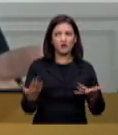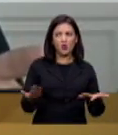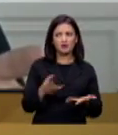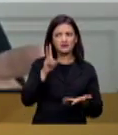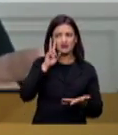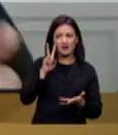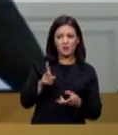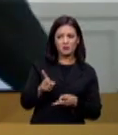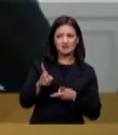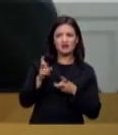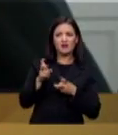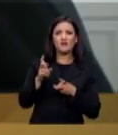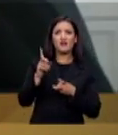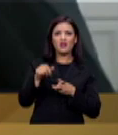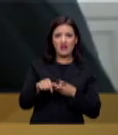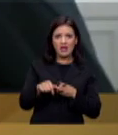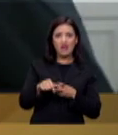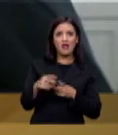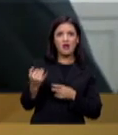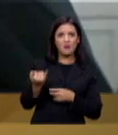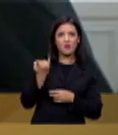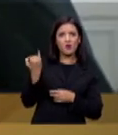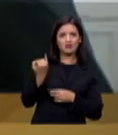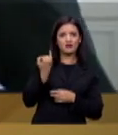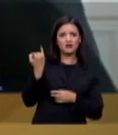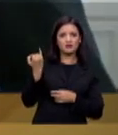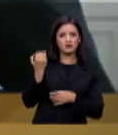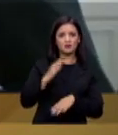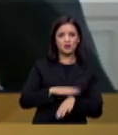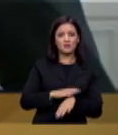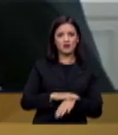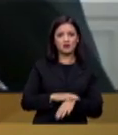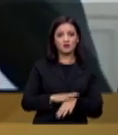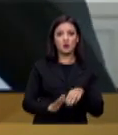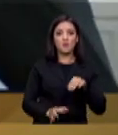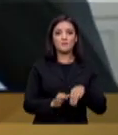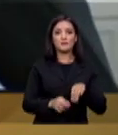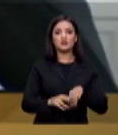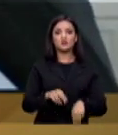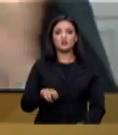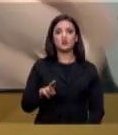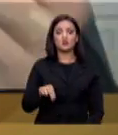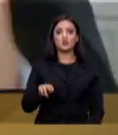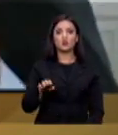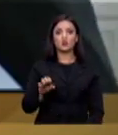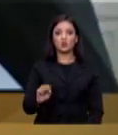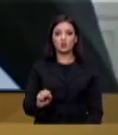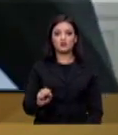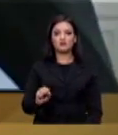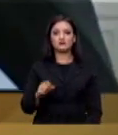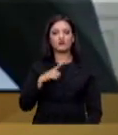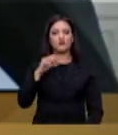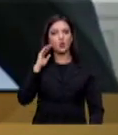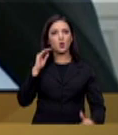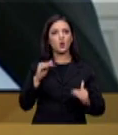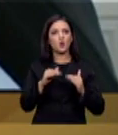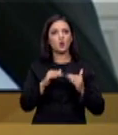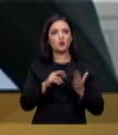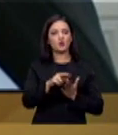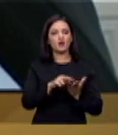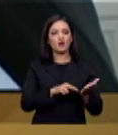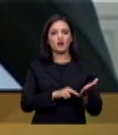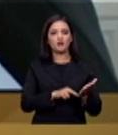excepcional. O próprio ministro Nunes Marques, que acompanhou o eminente ministro